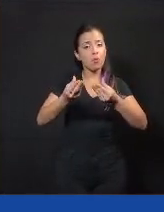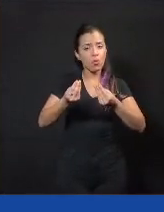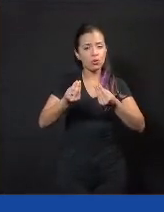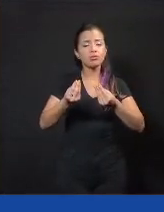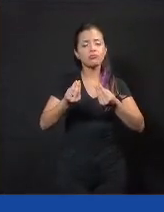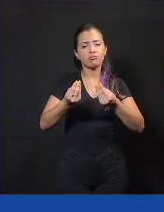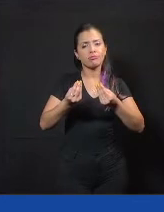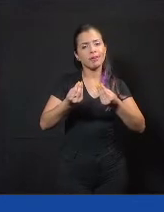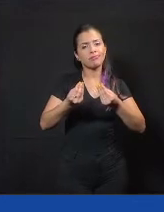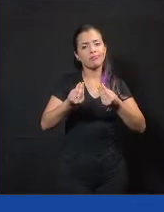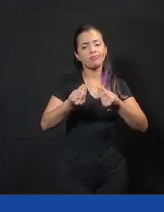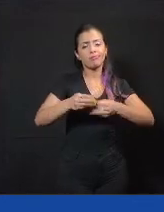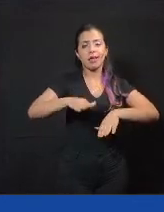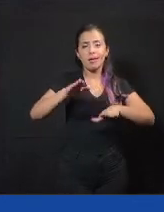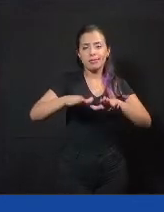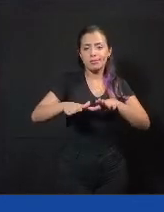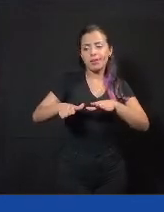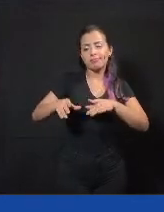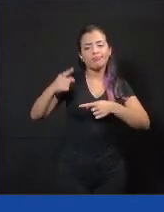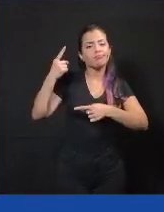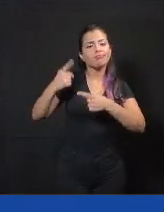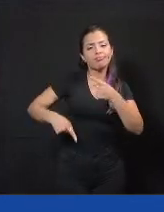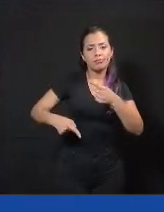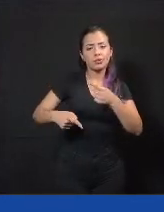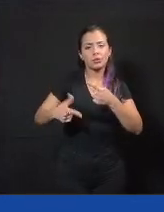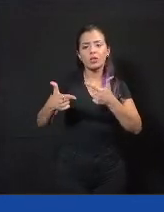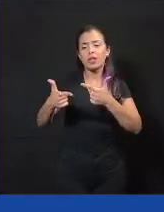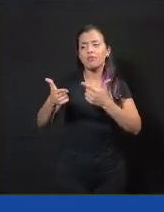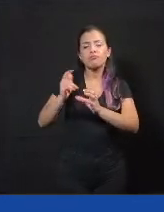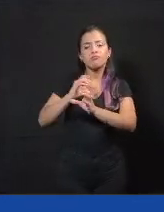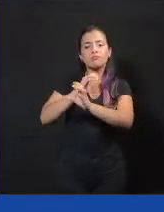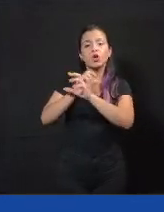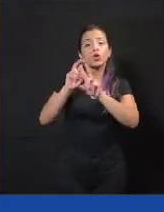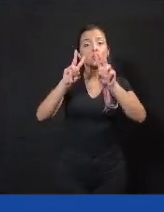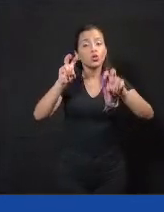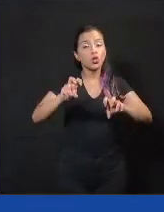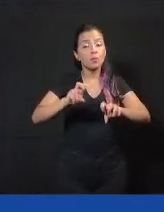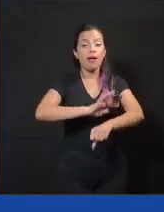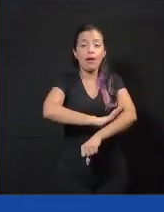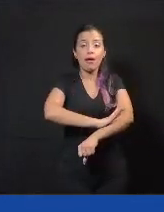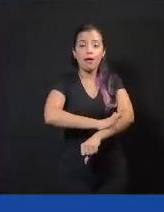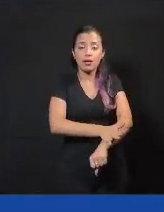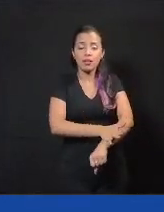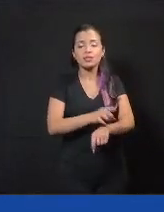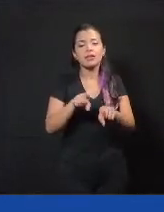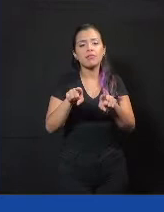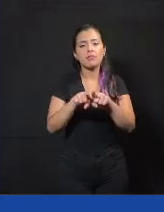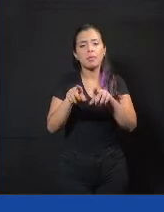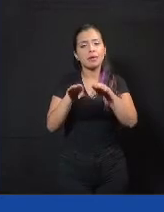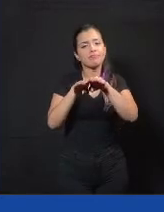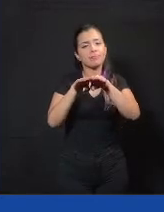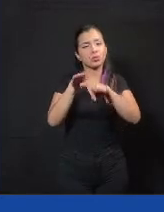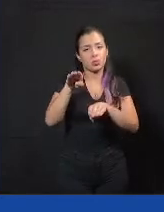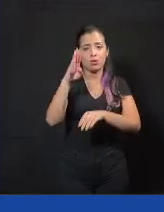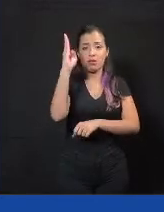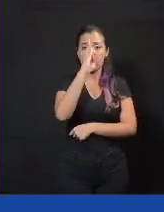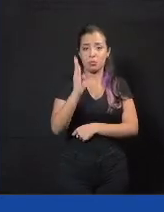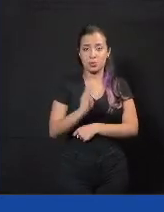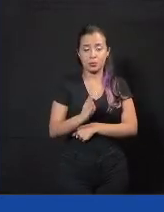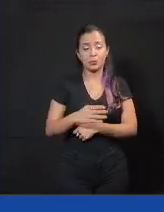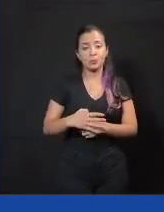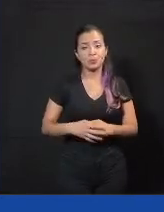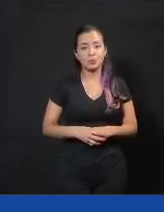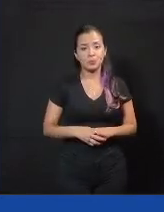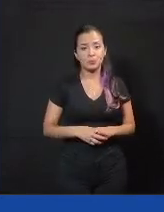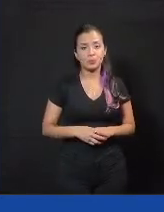certo momento foram impermeáveis à discussão sobre o racismo e sobre as desigualdades no Brasil. Então, essa